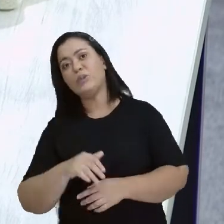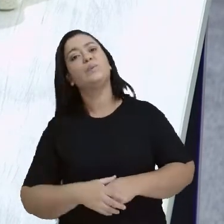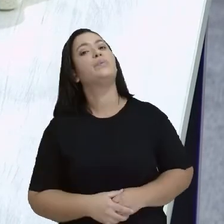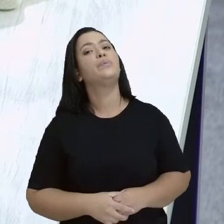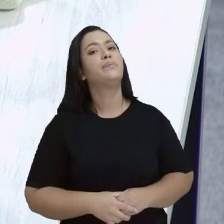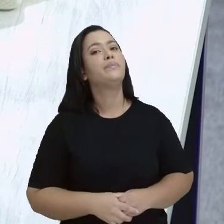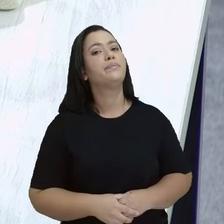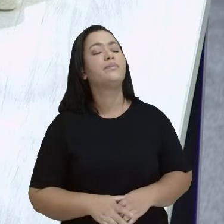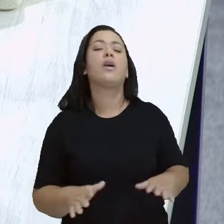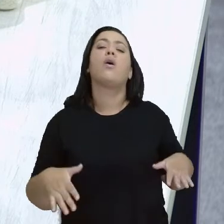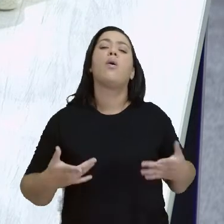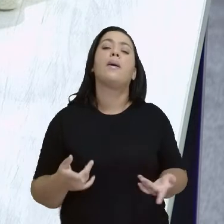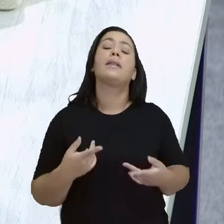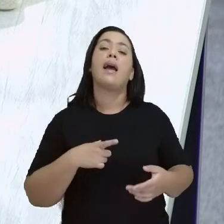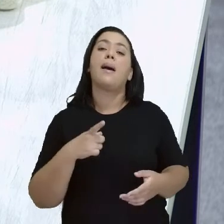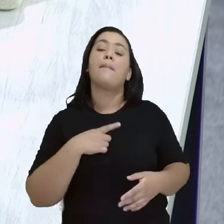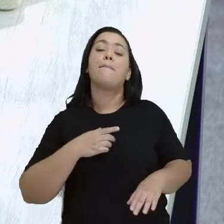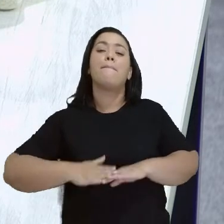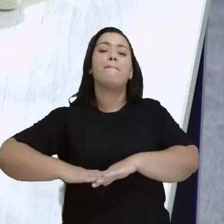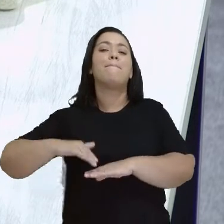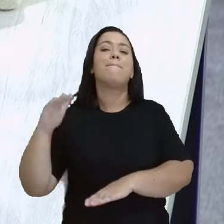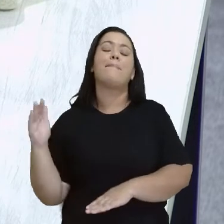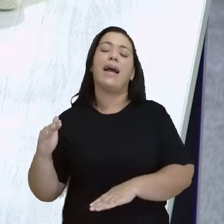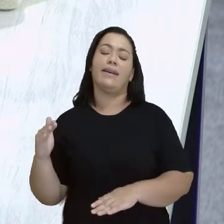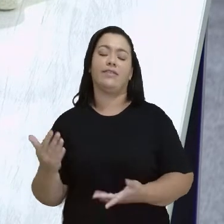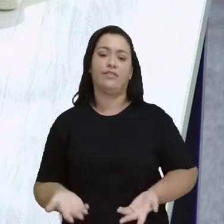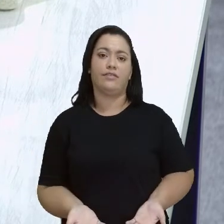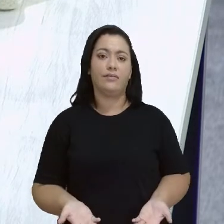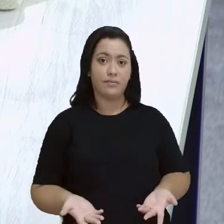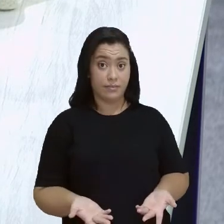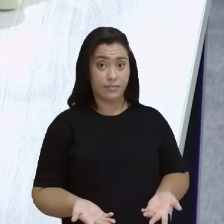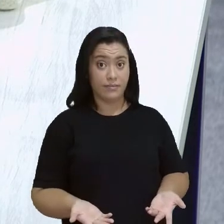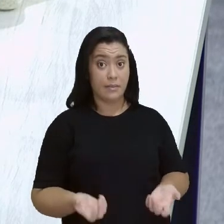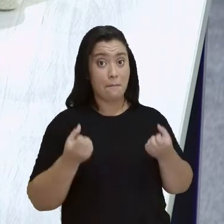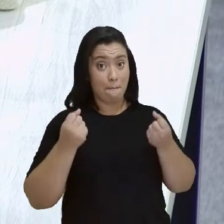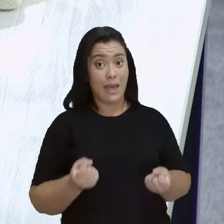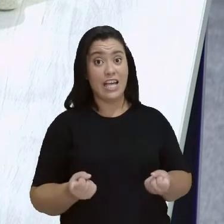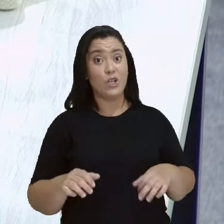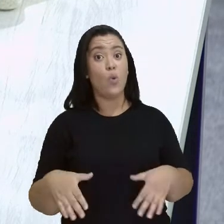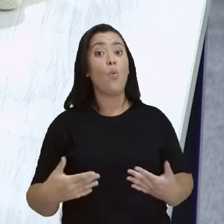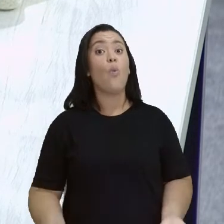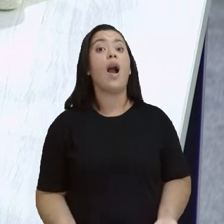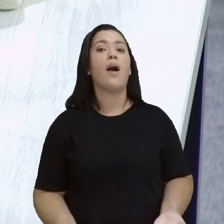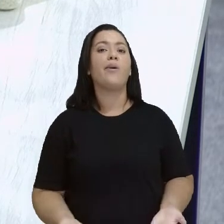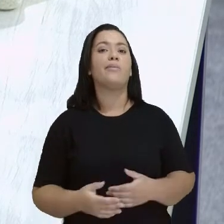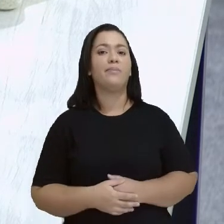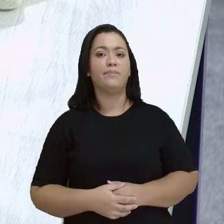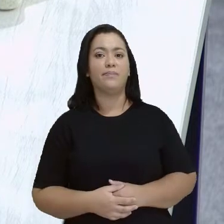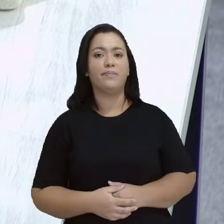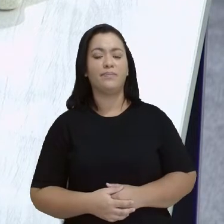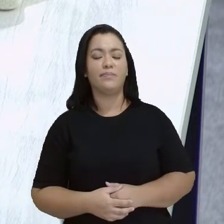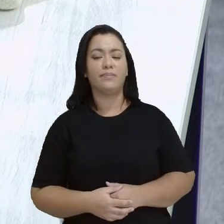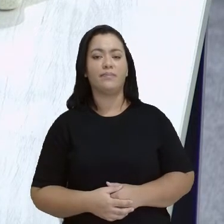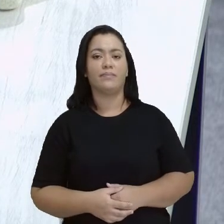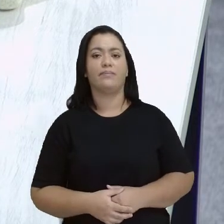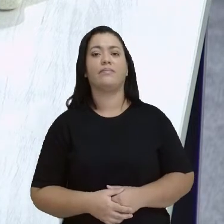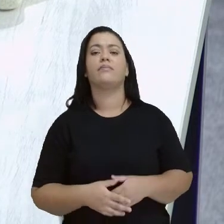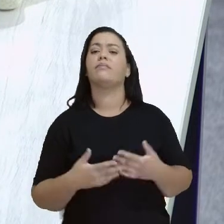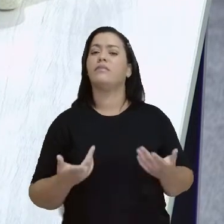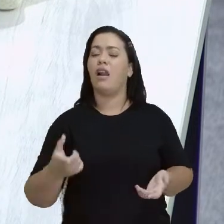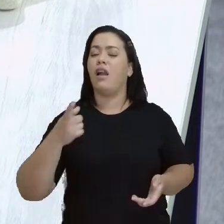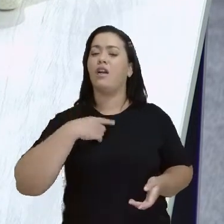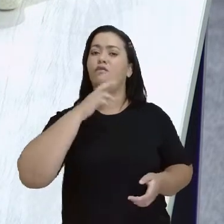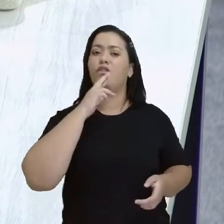farinha? Onde será que eu vou ter mais massa nesse caso, né? Bom, eu digo